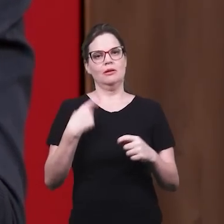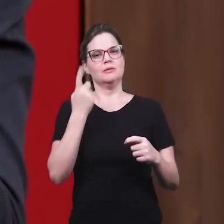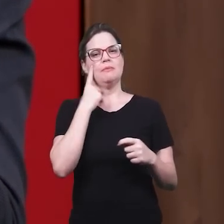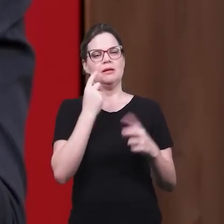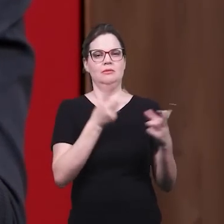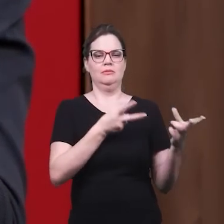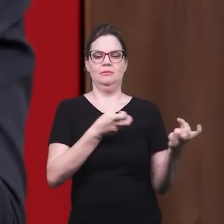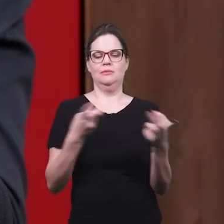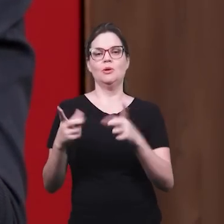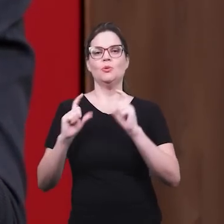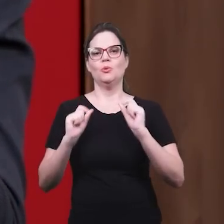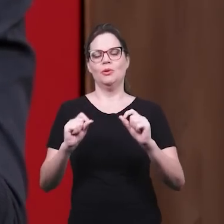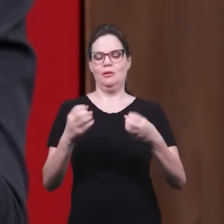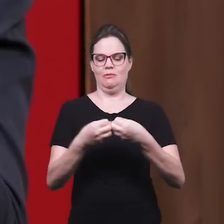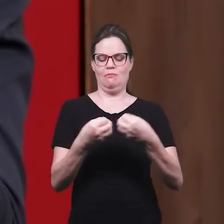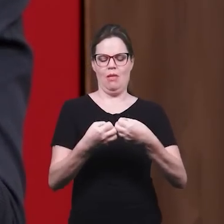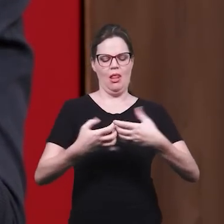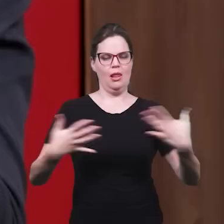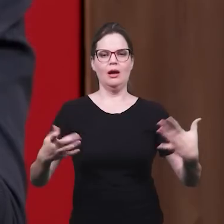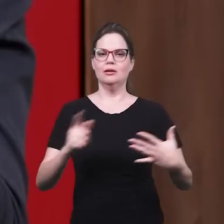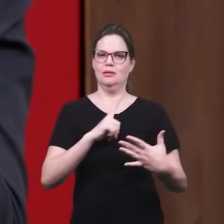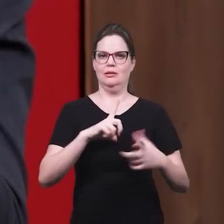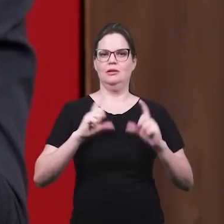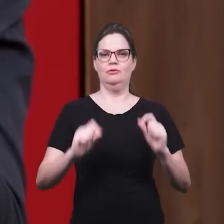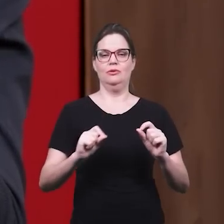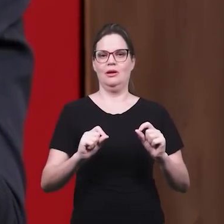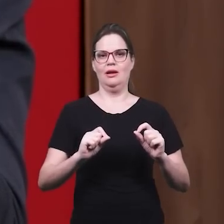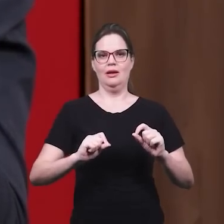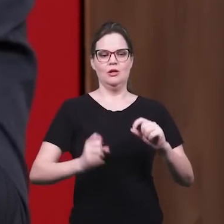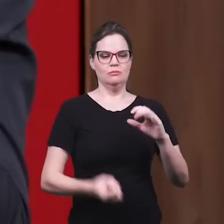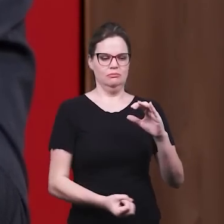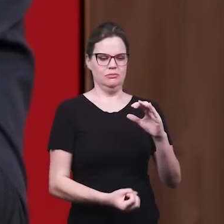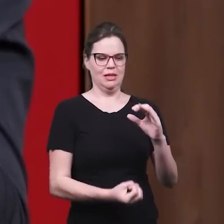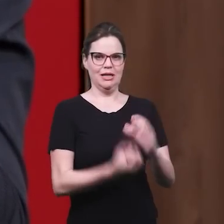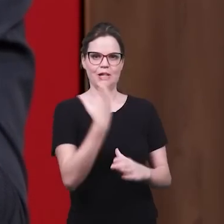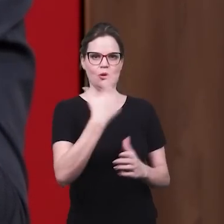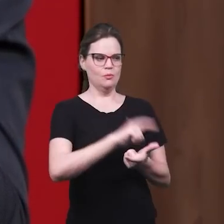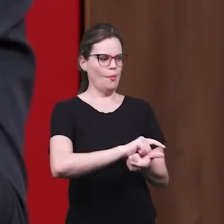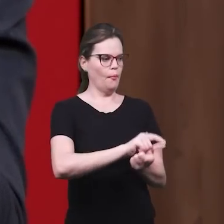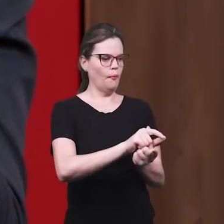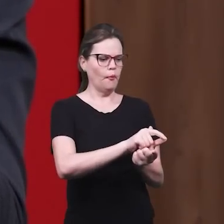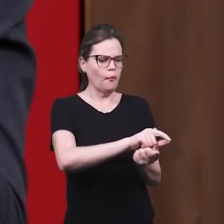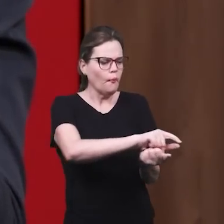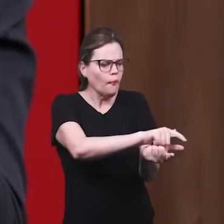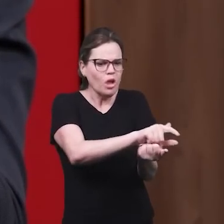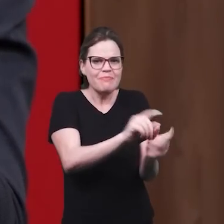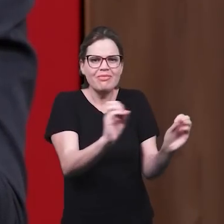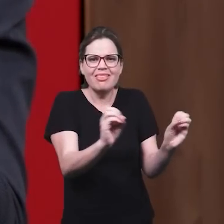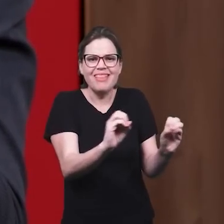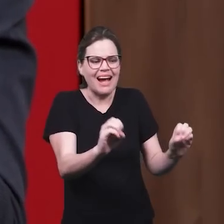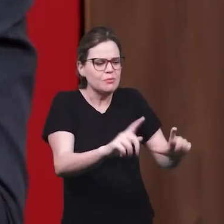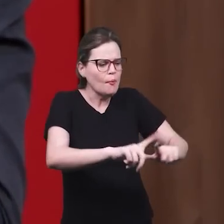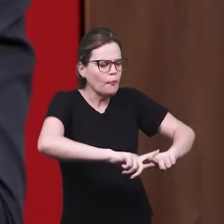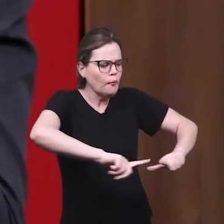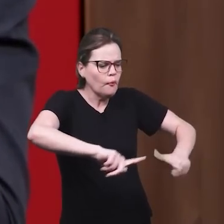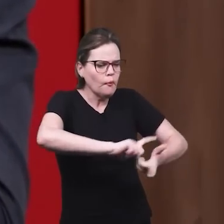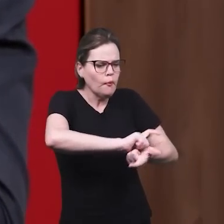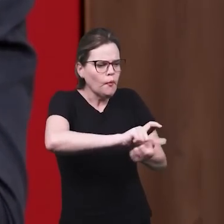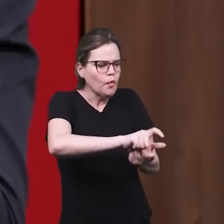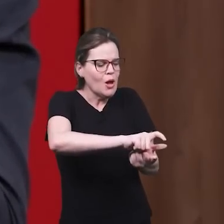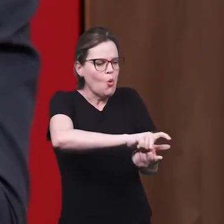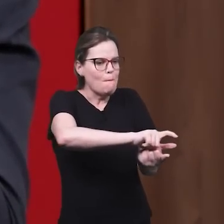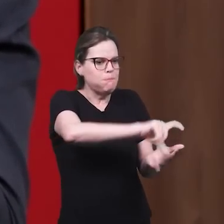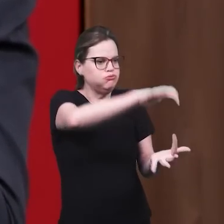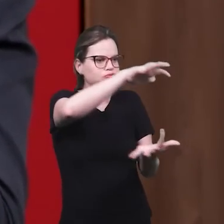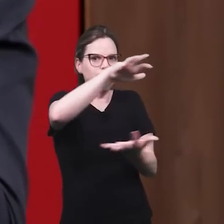atributos, né, que é criar. Ele criou do nada todas as coisas. E ali nós podemos dizer que alguns